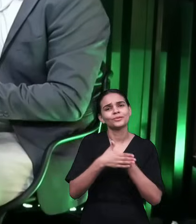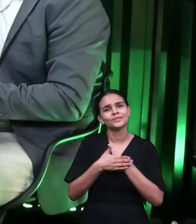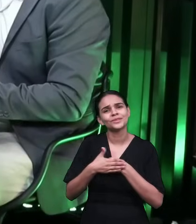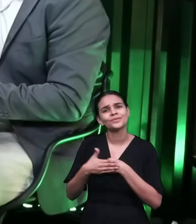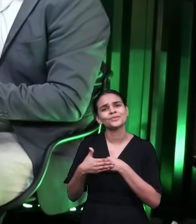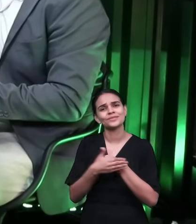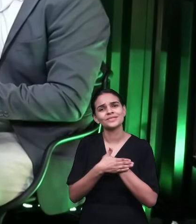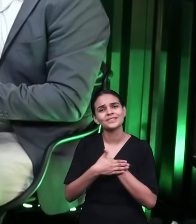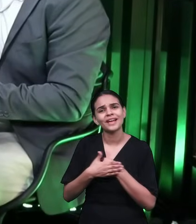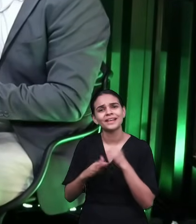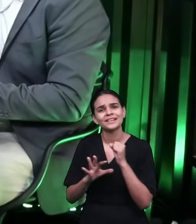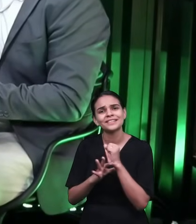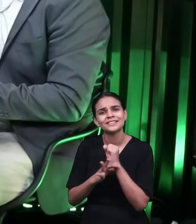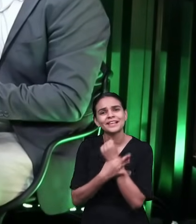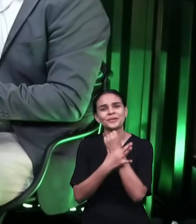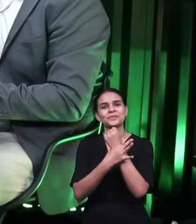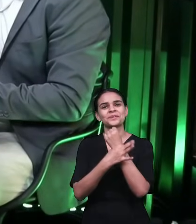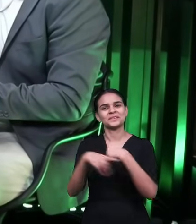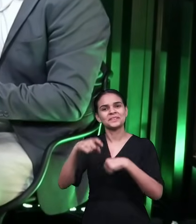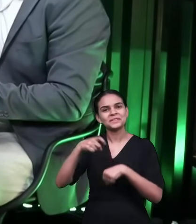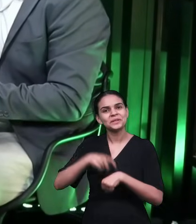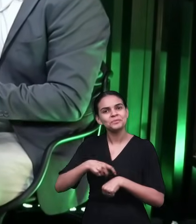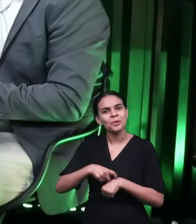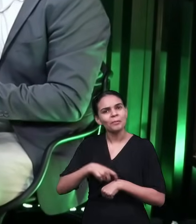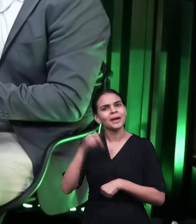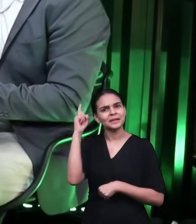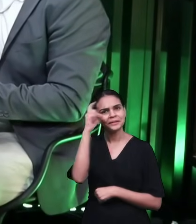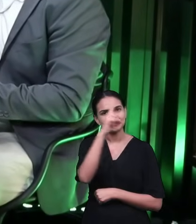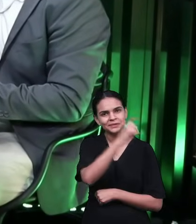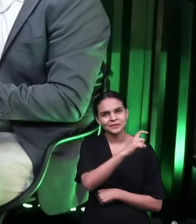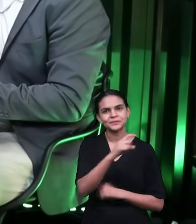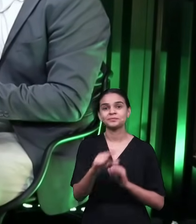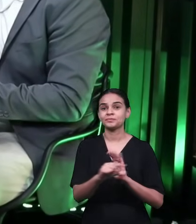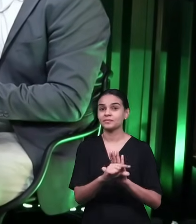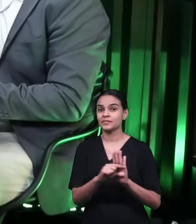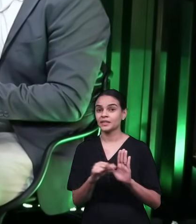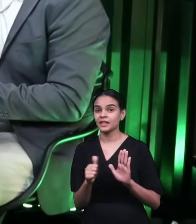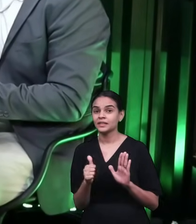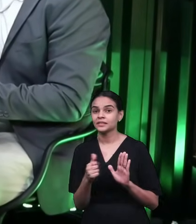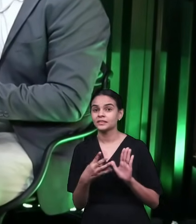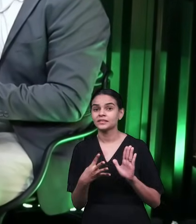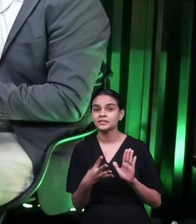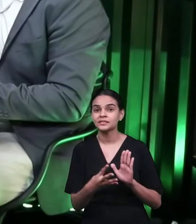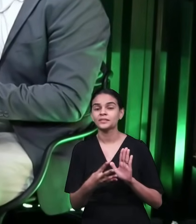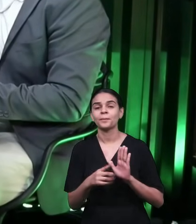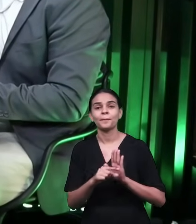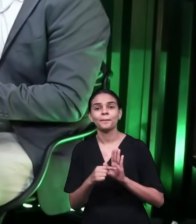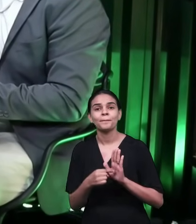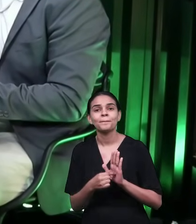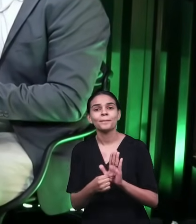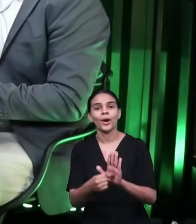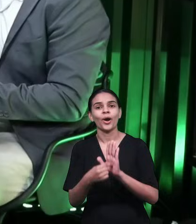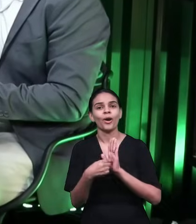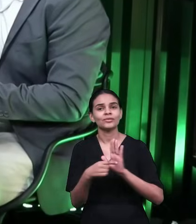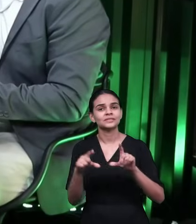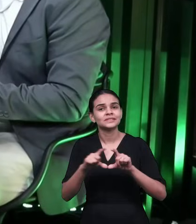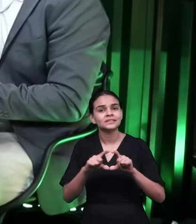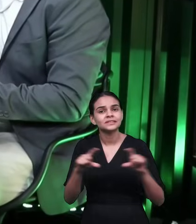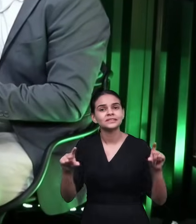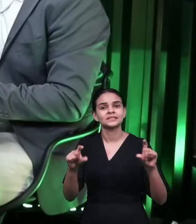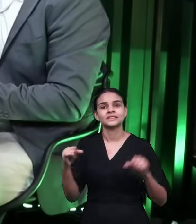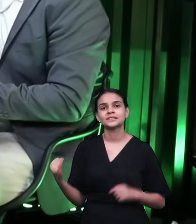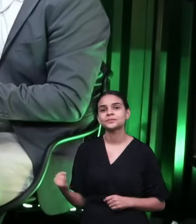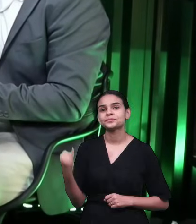de segurança naquele momento. E no versículo 14, pastor Alex, tem uma citação que é muito importante,